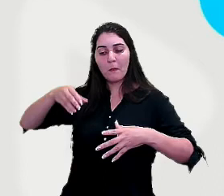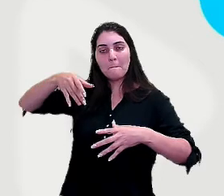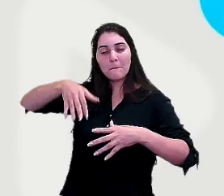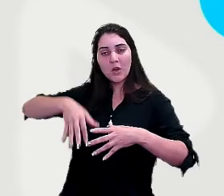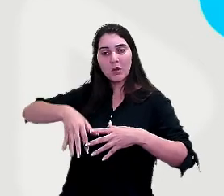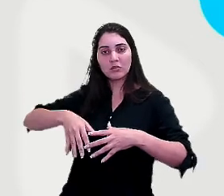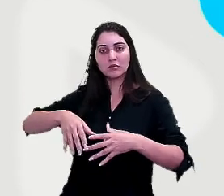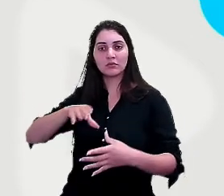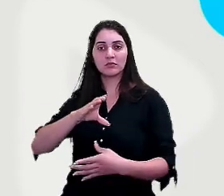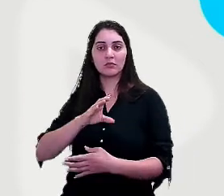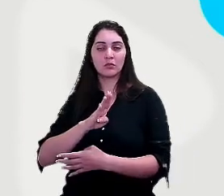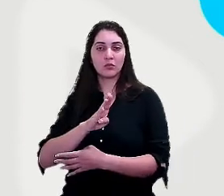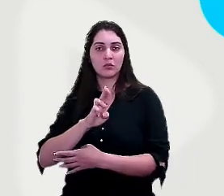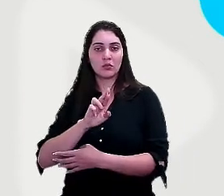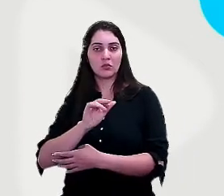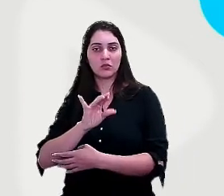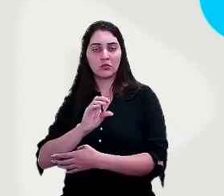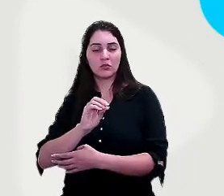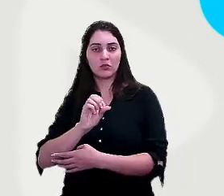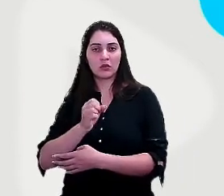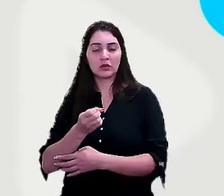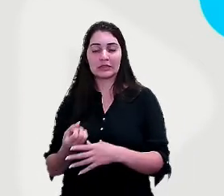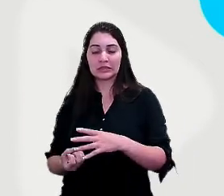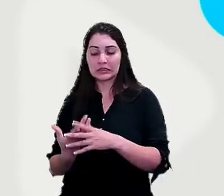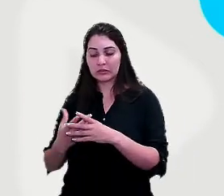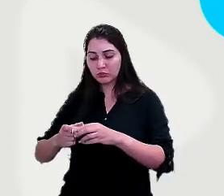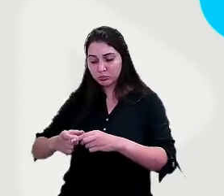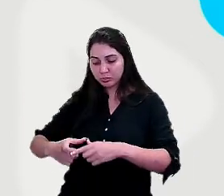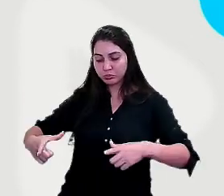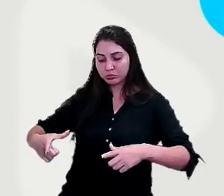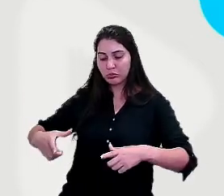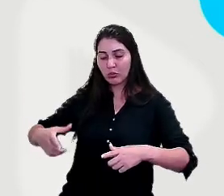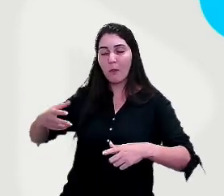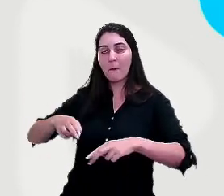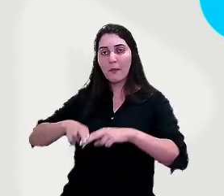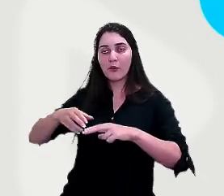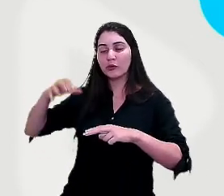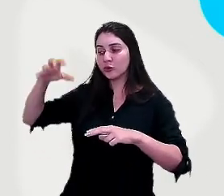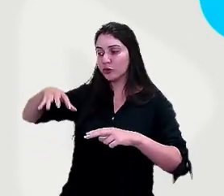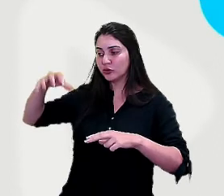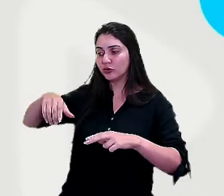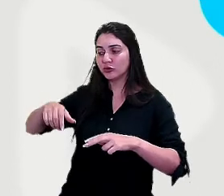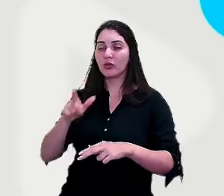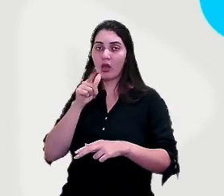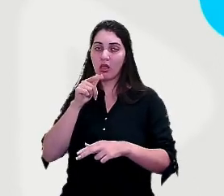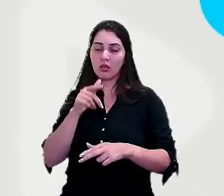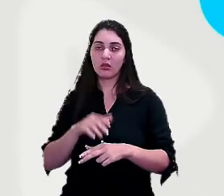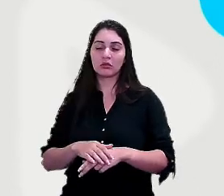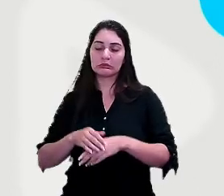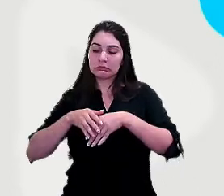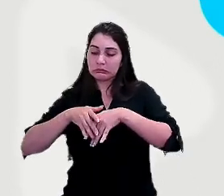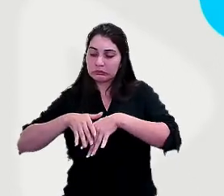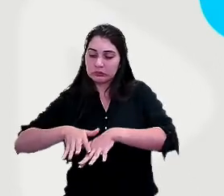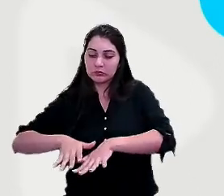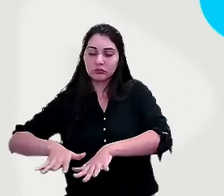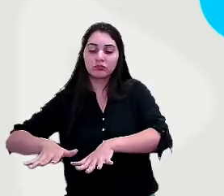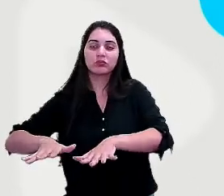desgastados, formados pela erosão, né, vinda com a água da chuva, com a água que vai